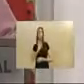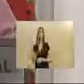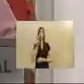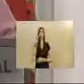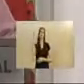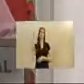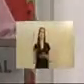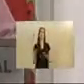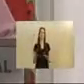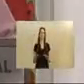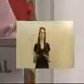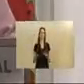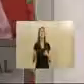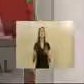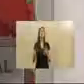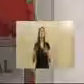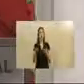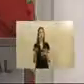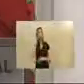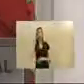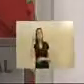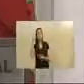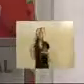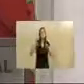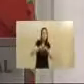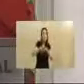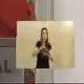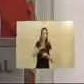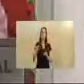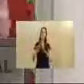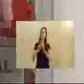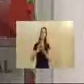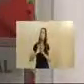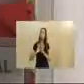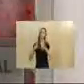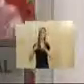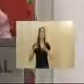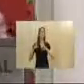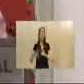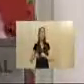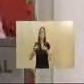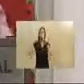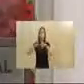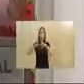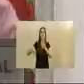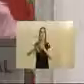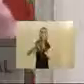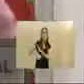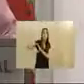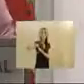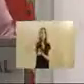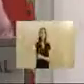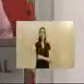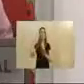agora com a participação da fome que vai colocar a nossa disposição toda a estrutura física do complexo esportivo